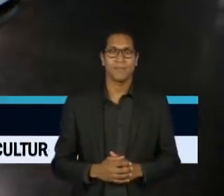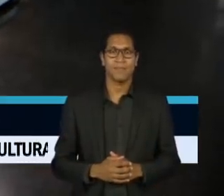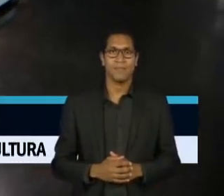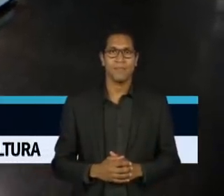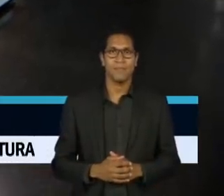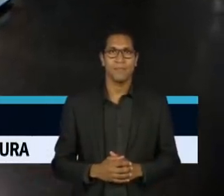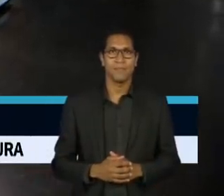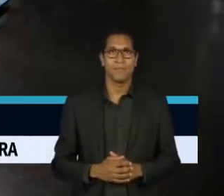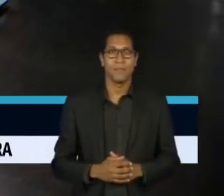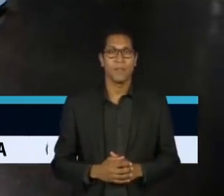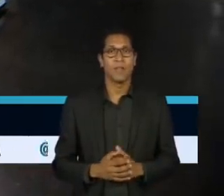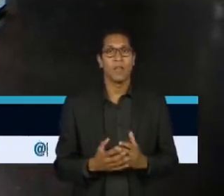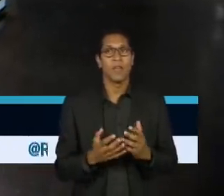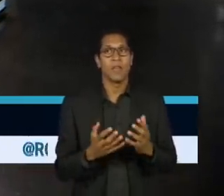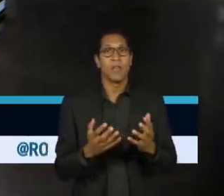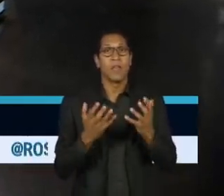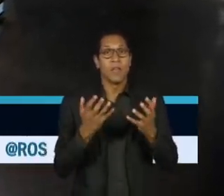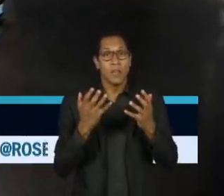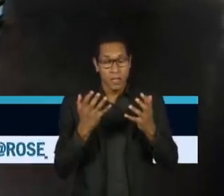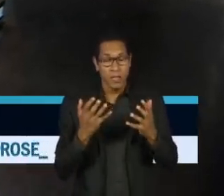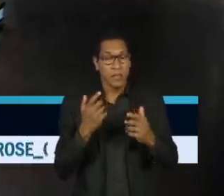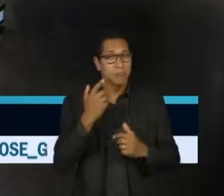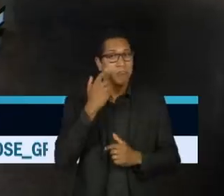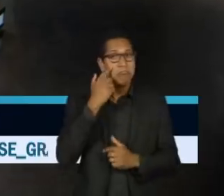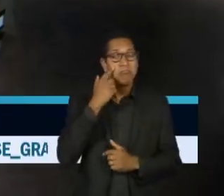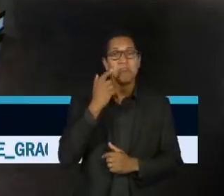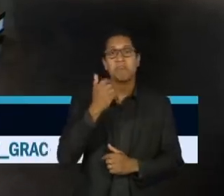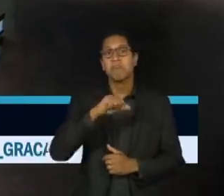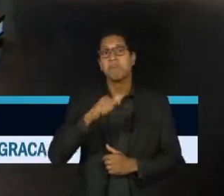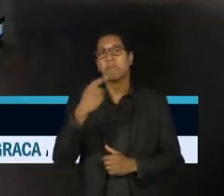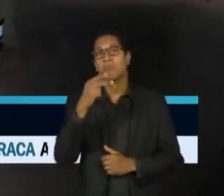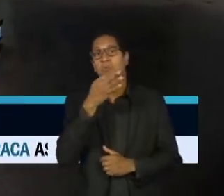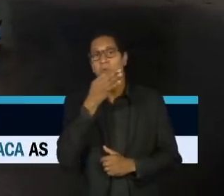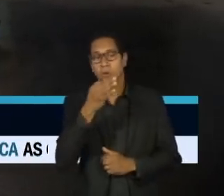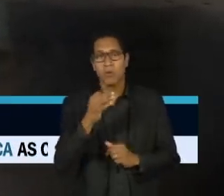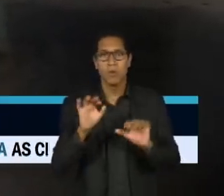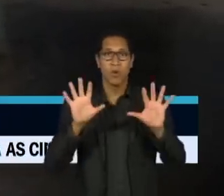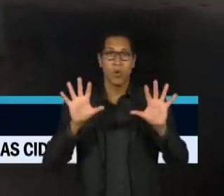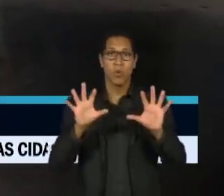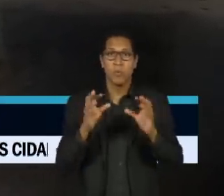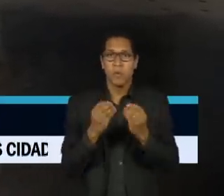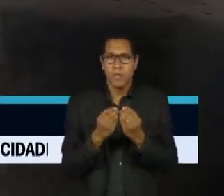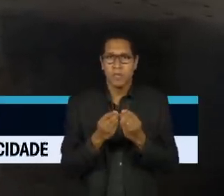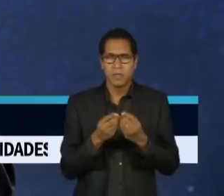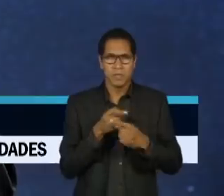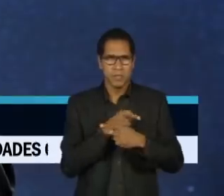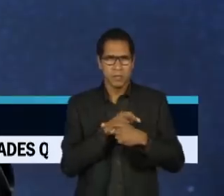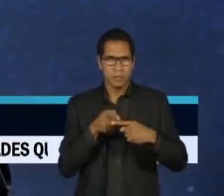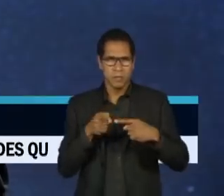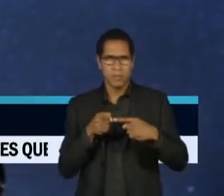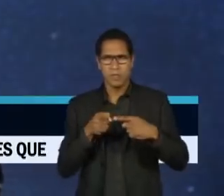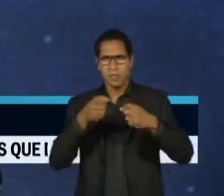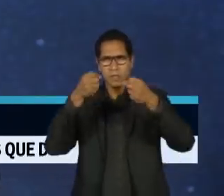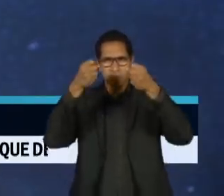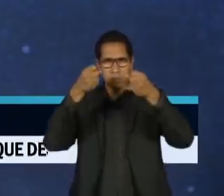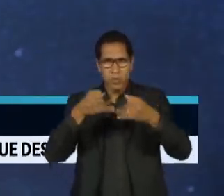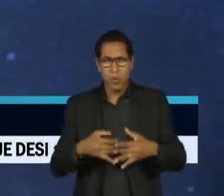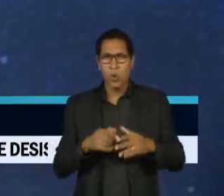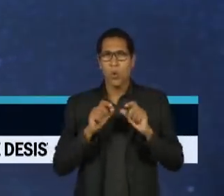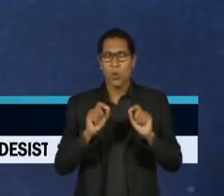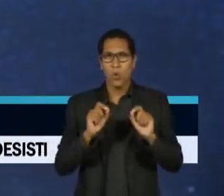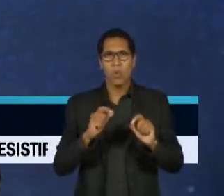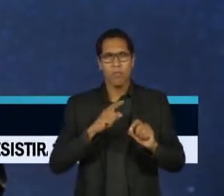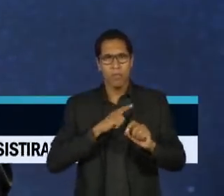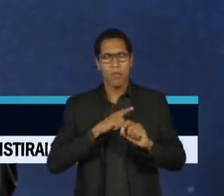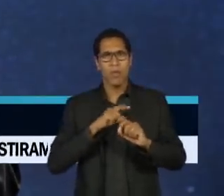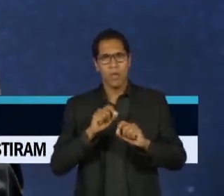Atila, quero uma avaliação tua. A OMS essa semana disse que é uma variante mais